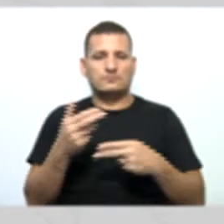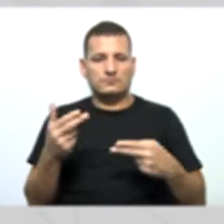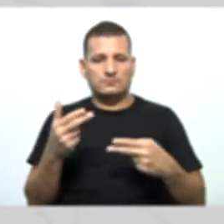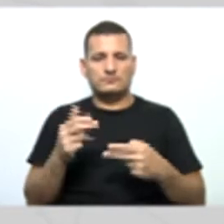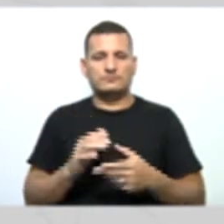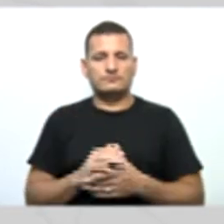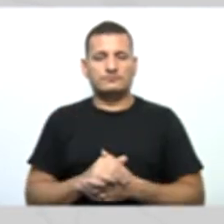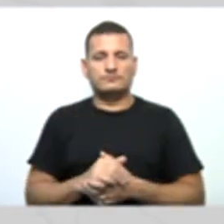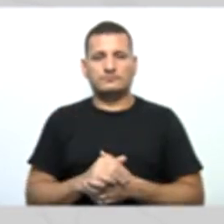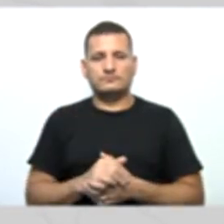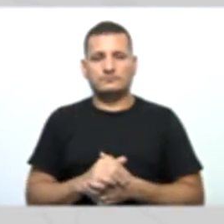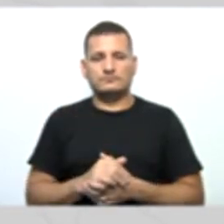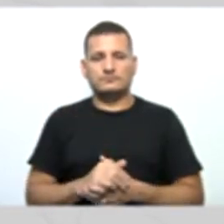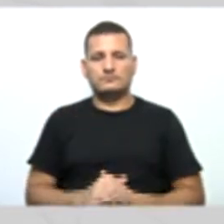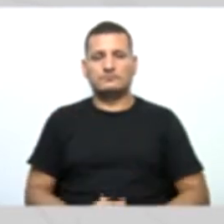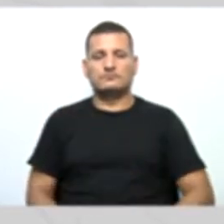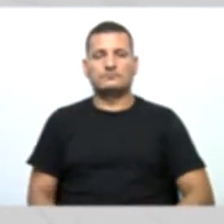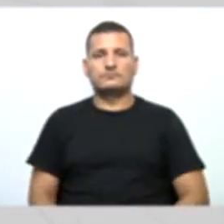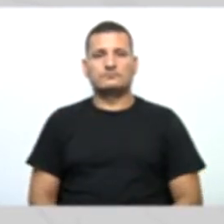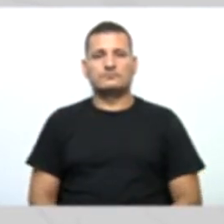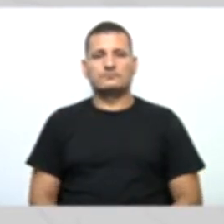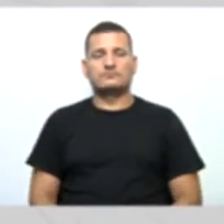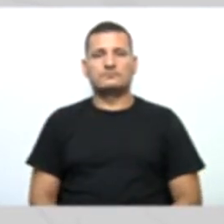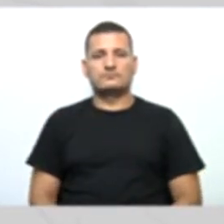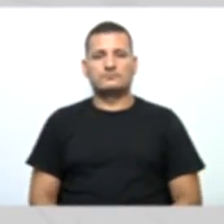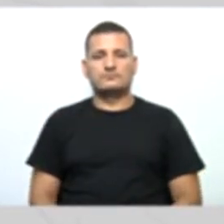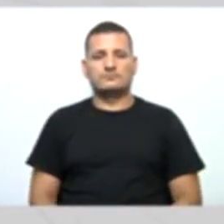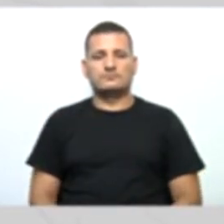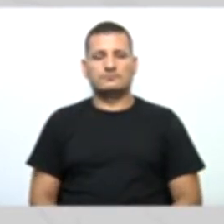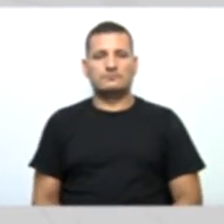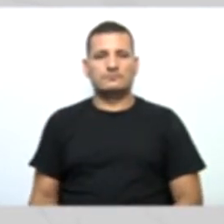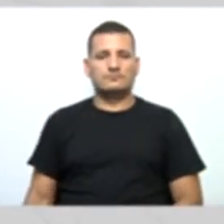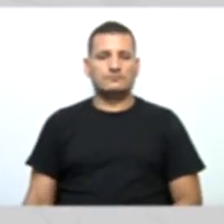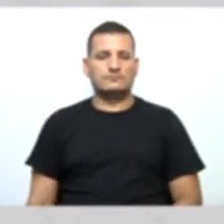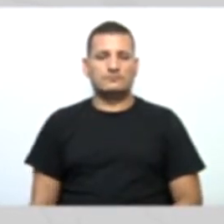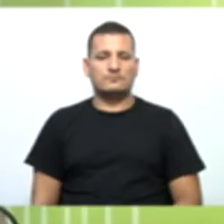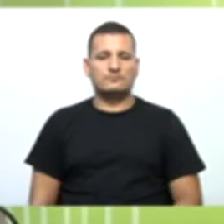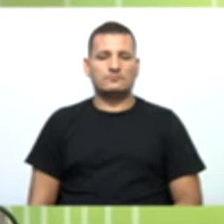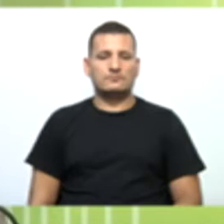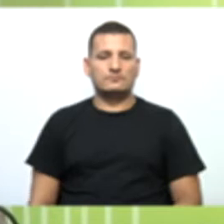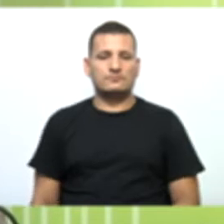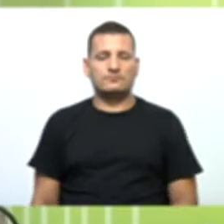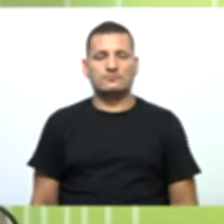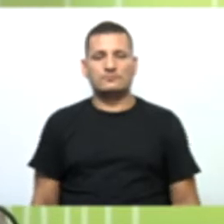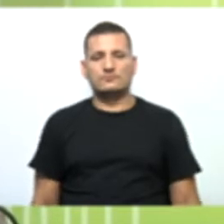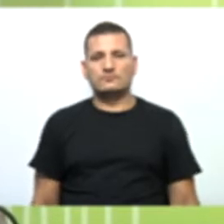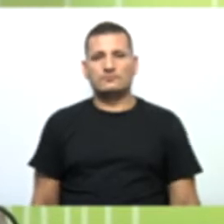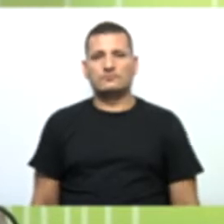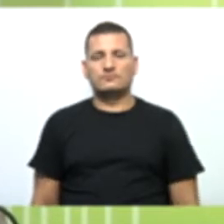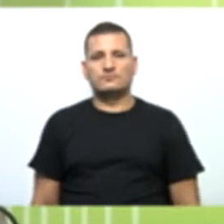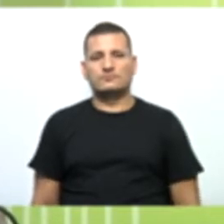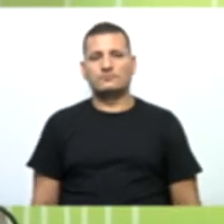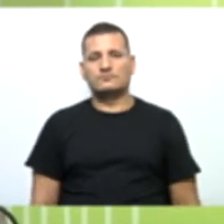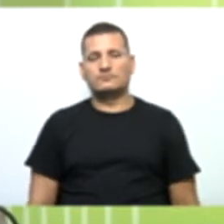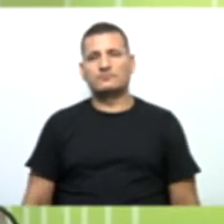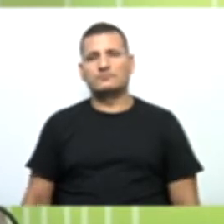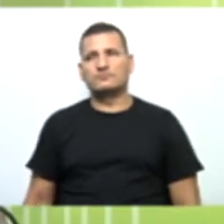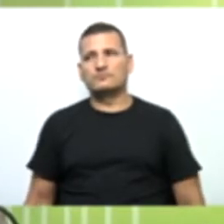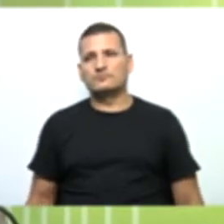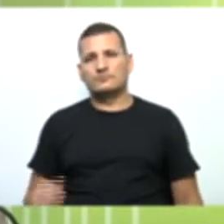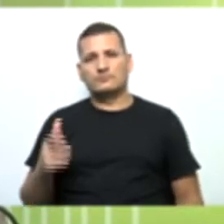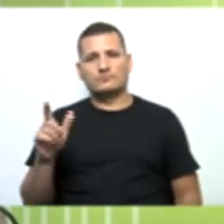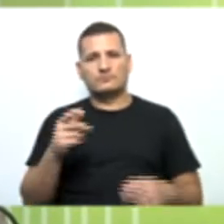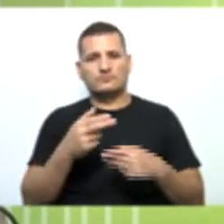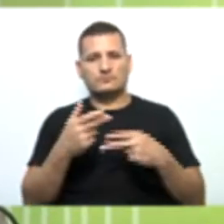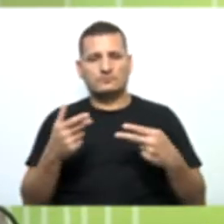Por quê? Ó, objeto, orientado a objeto. é um outro segmento, né? Você tem análise